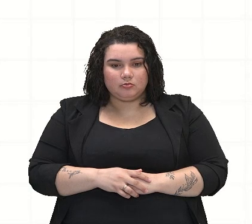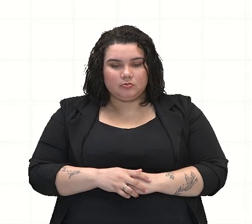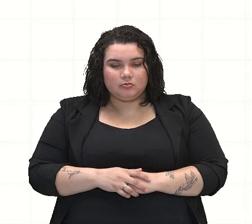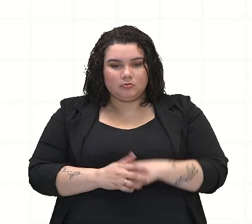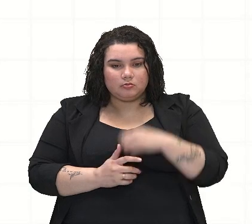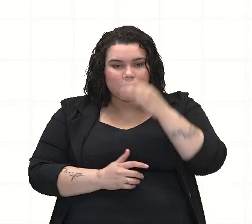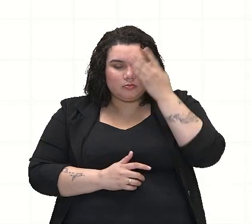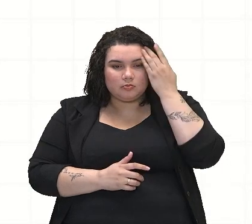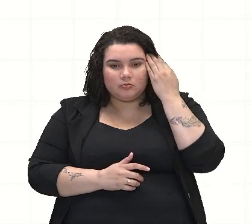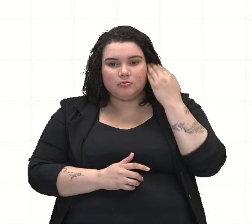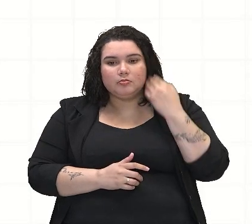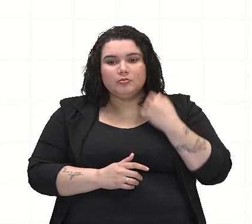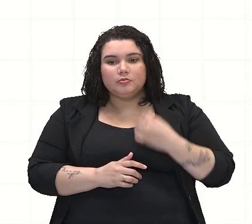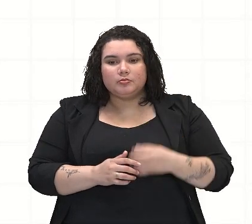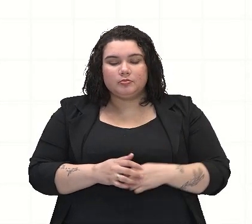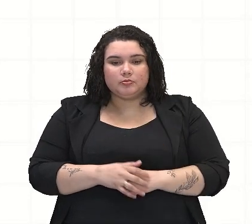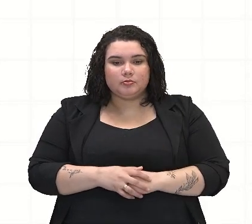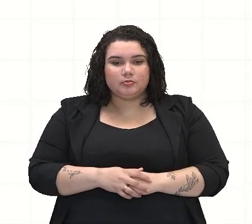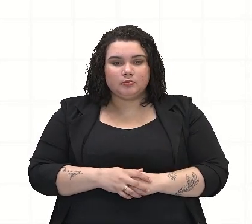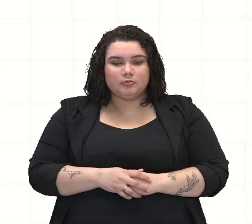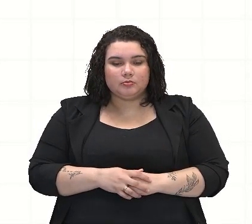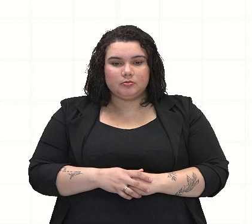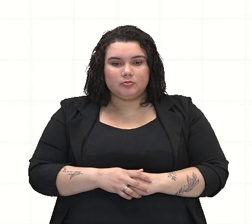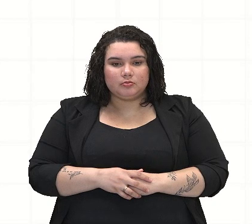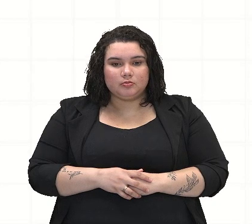Deixa eu tentar colocar ela.